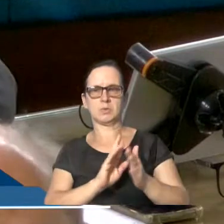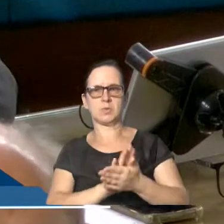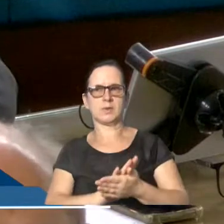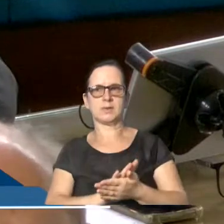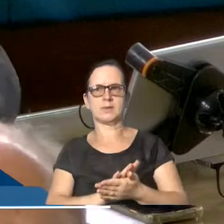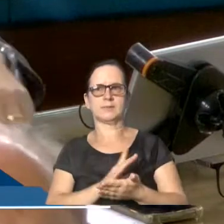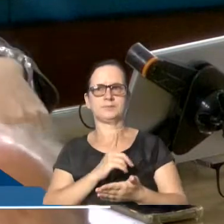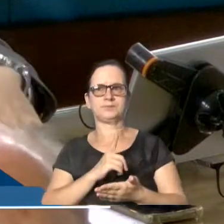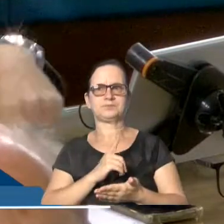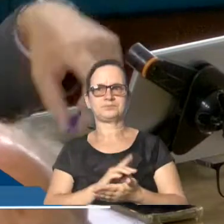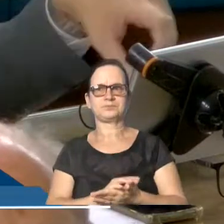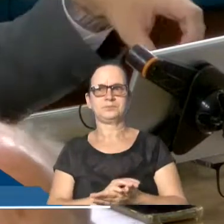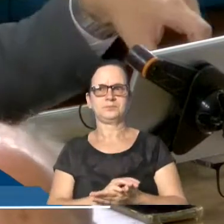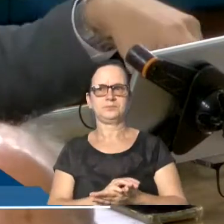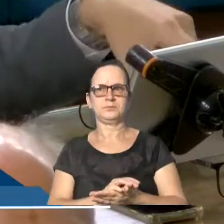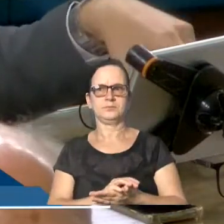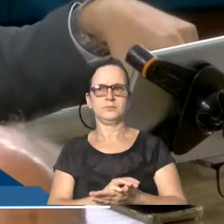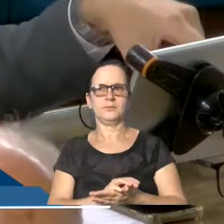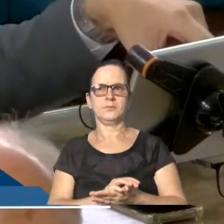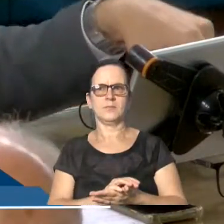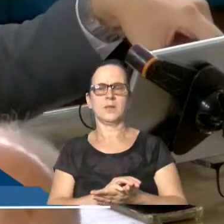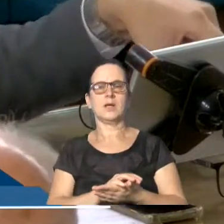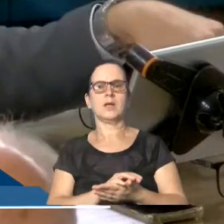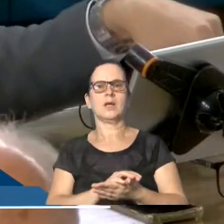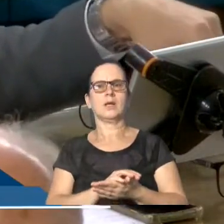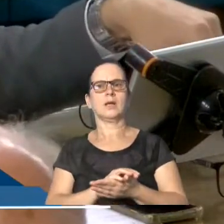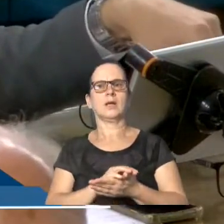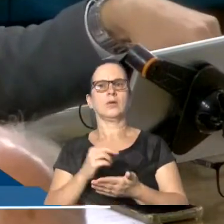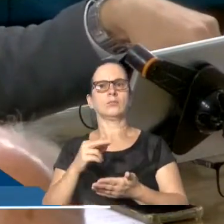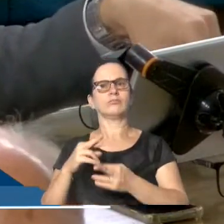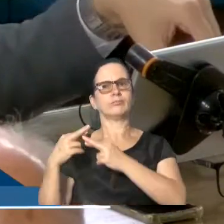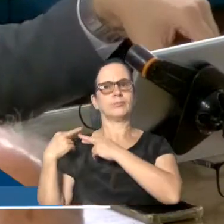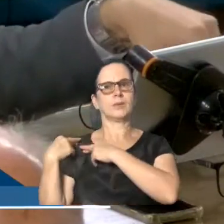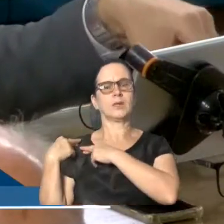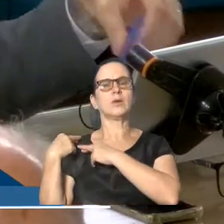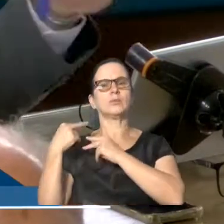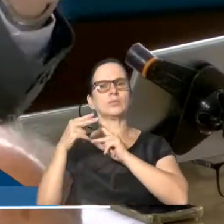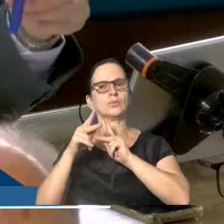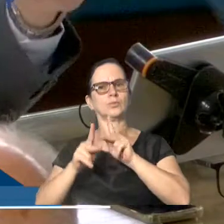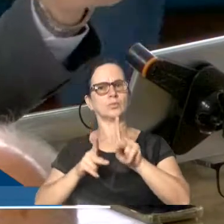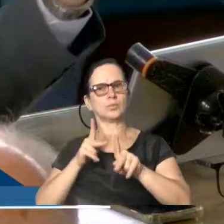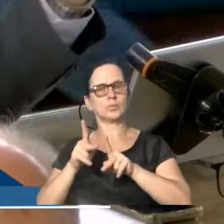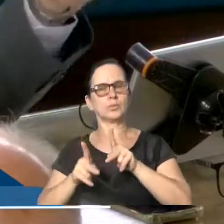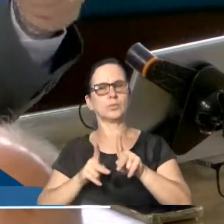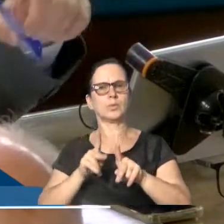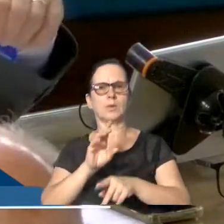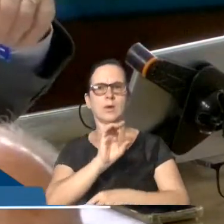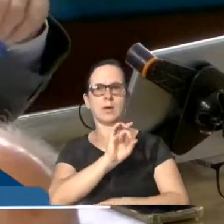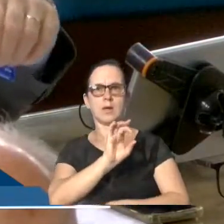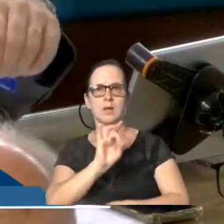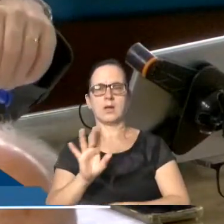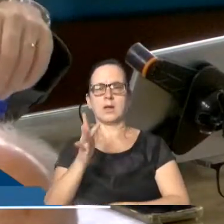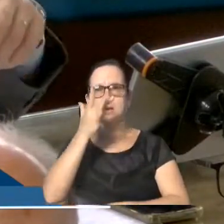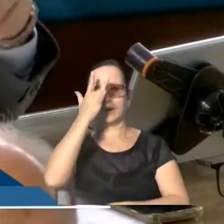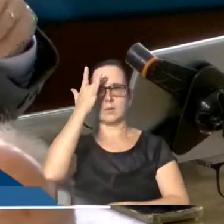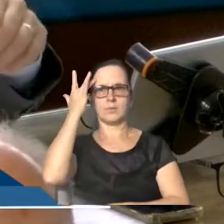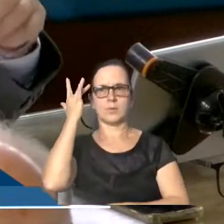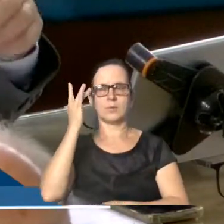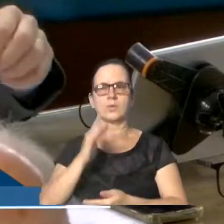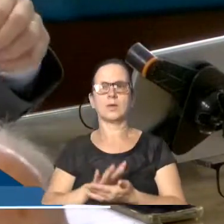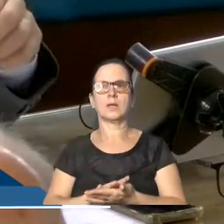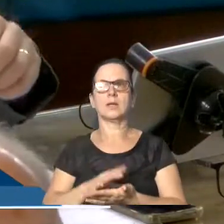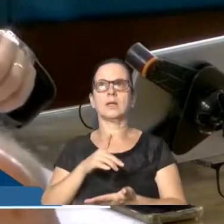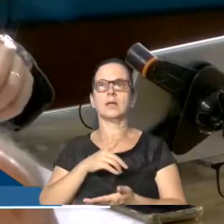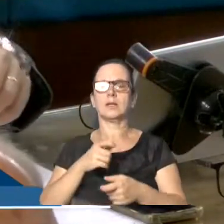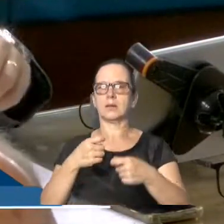nos pleitos que representam a população. Eu trago, como cada um dos senhores e a senhora vereadora traz, porque tem